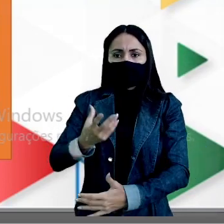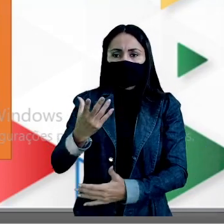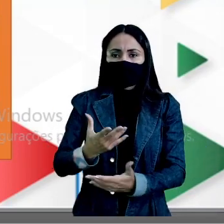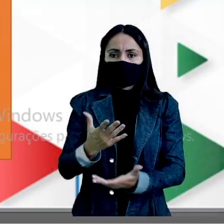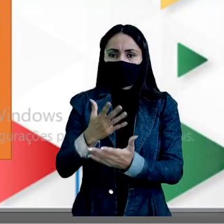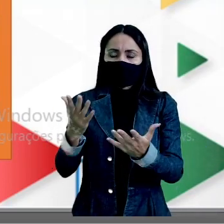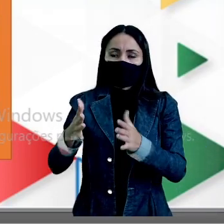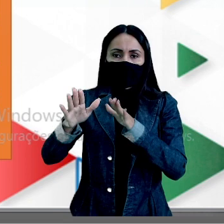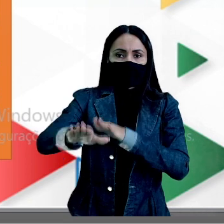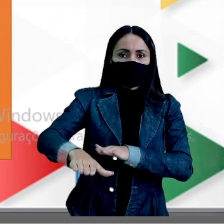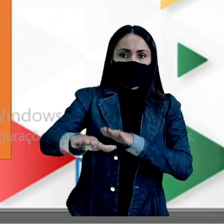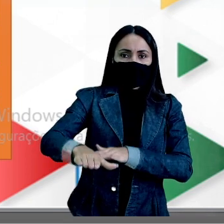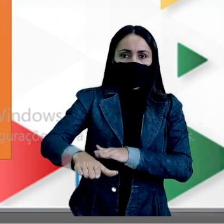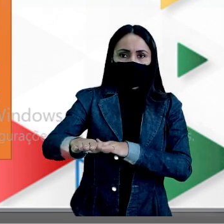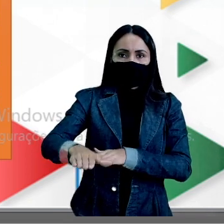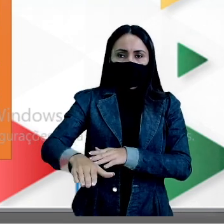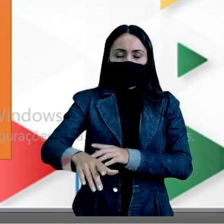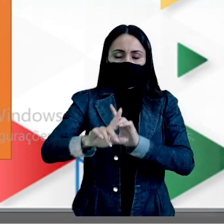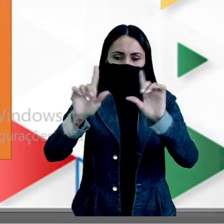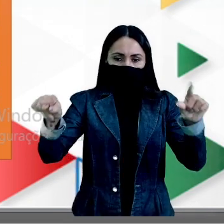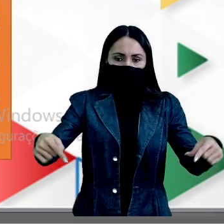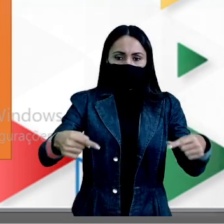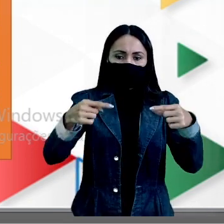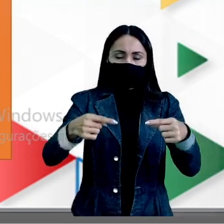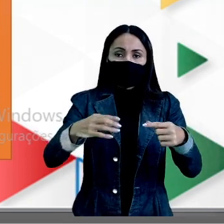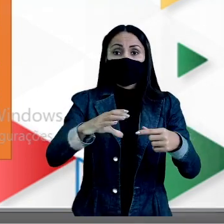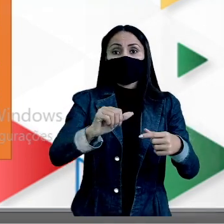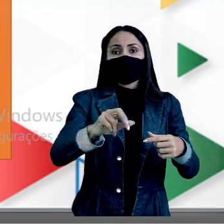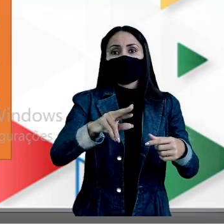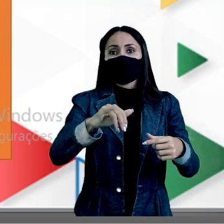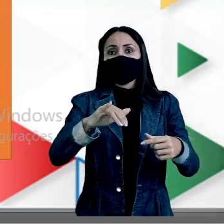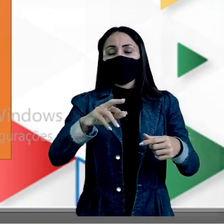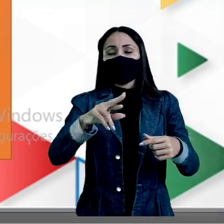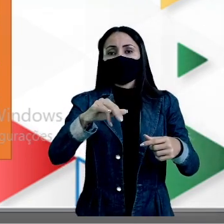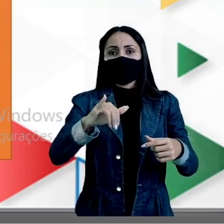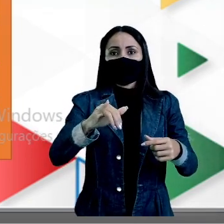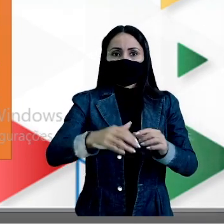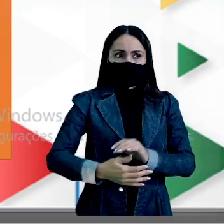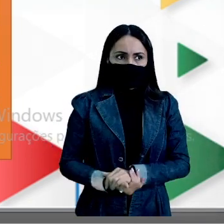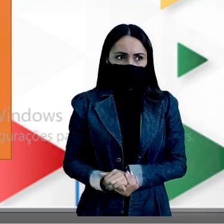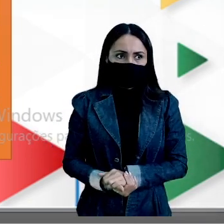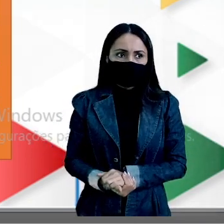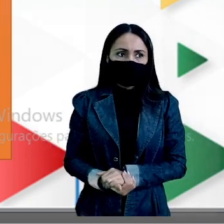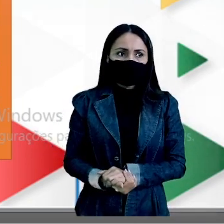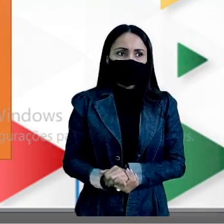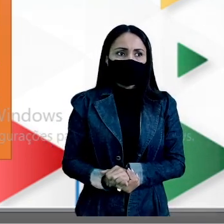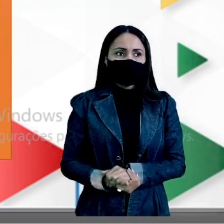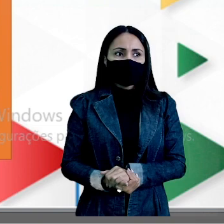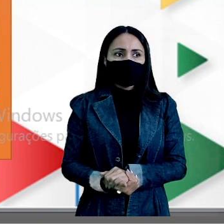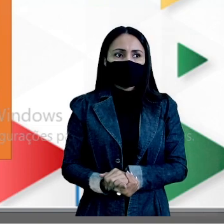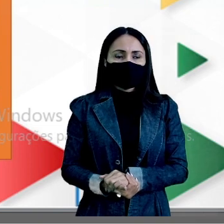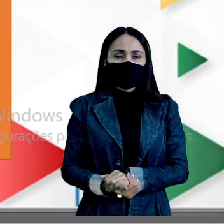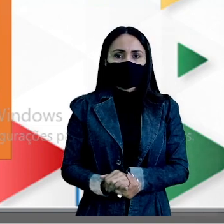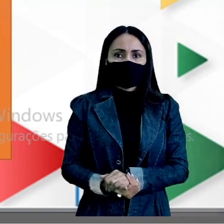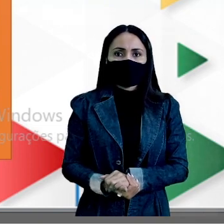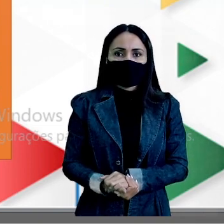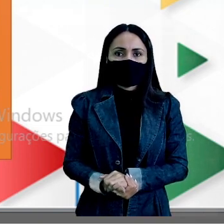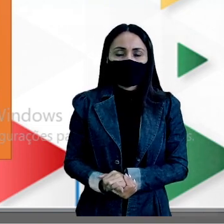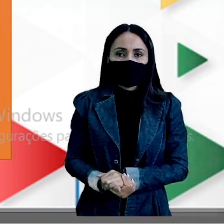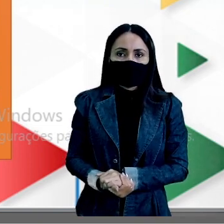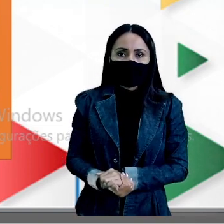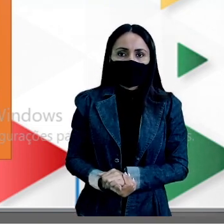uma rasteira no Cariri, conforme conta o pesquisador Olímpio Bonaldo Neto, né? No livro Os